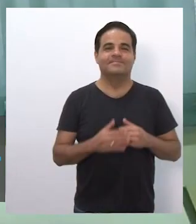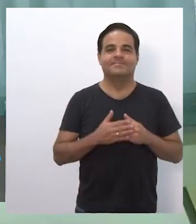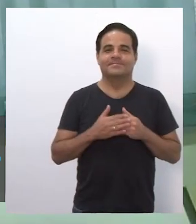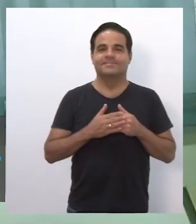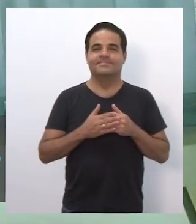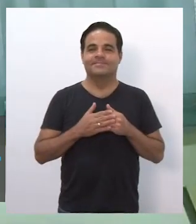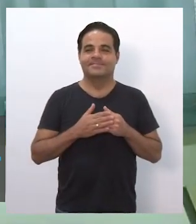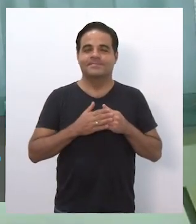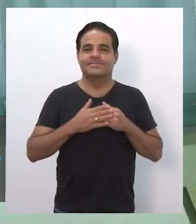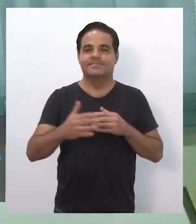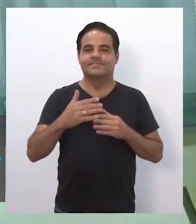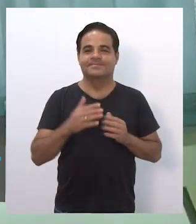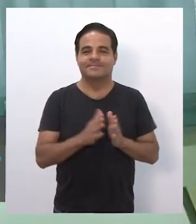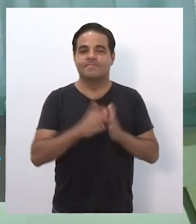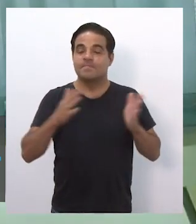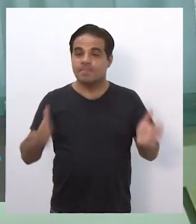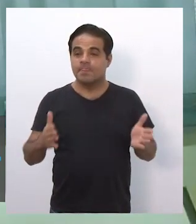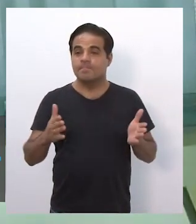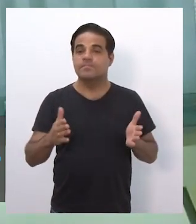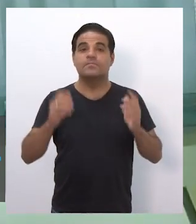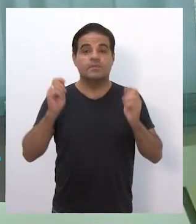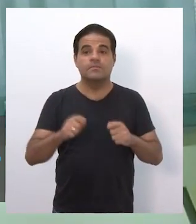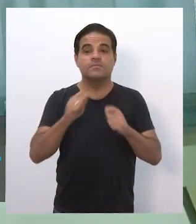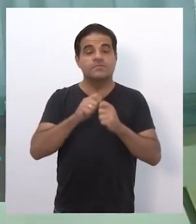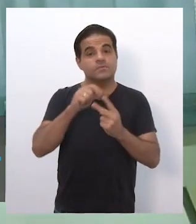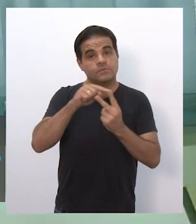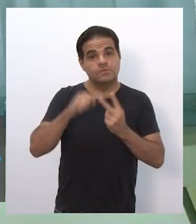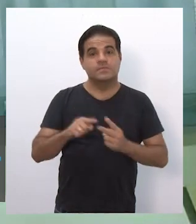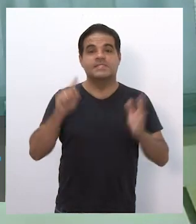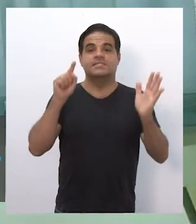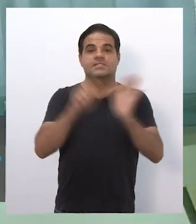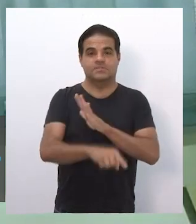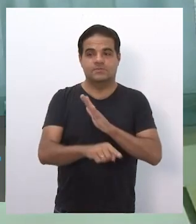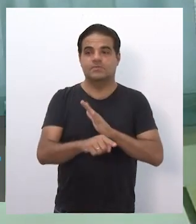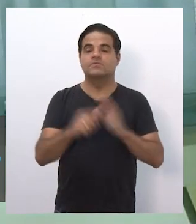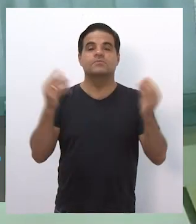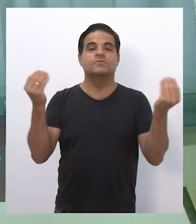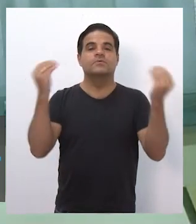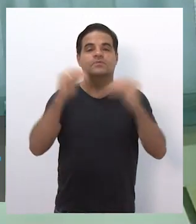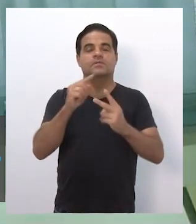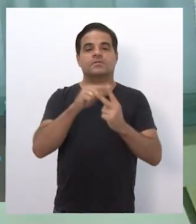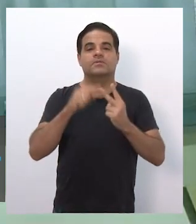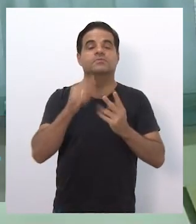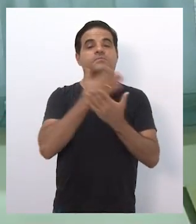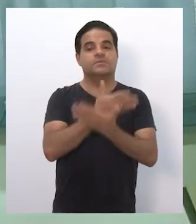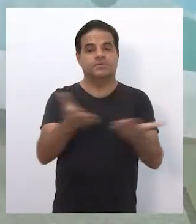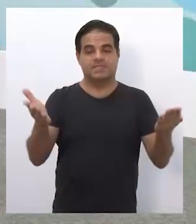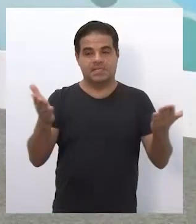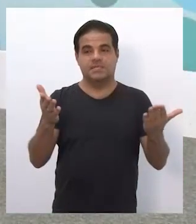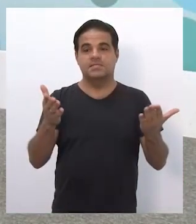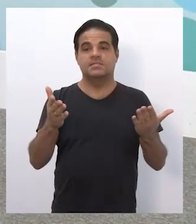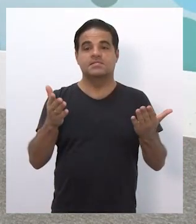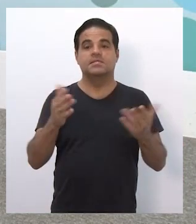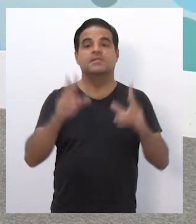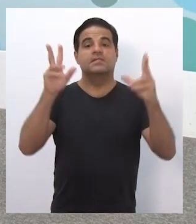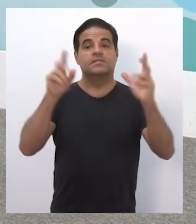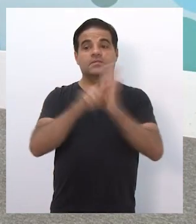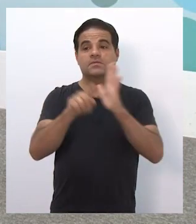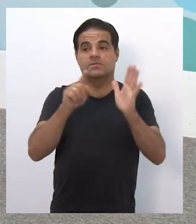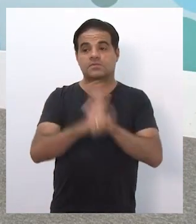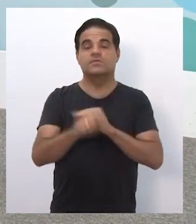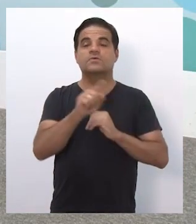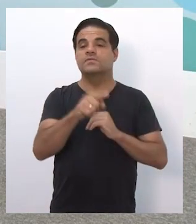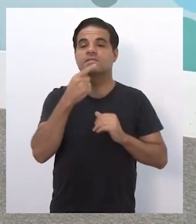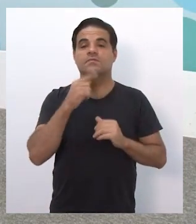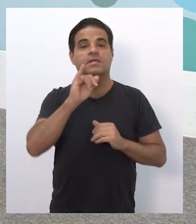processadores Ryzen nesse momento. Pode, eu posso fazer pôr duas questões aí para vocês. Se essa questão aí que vocês estão falando